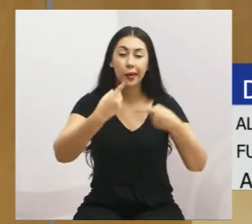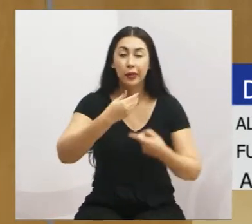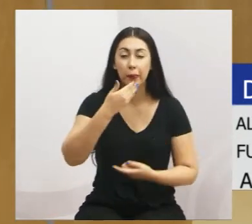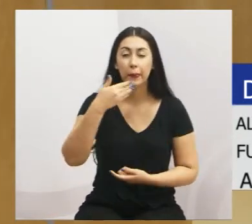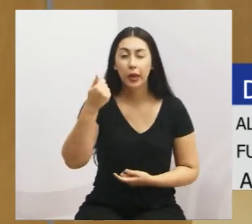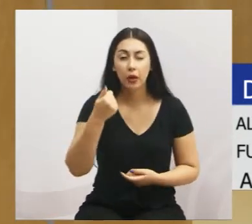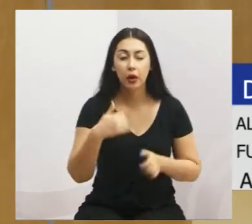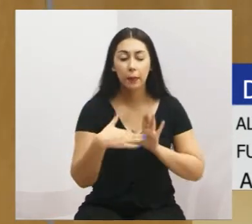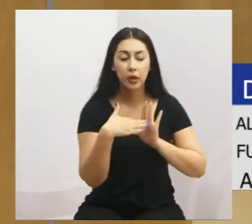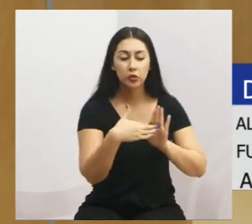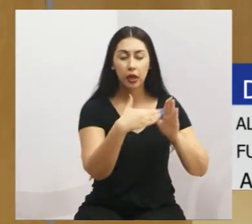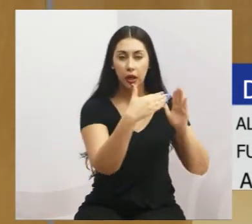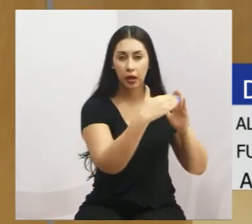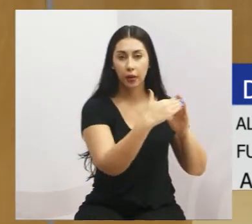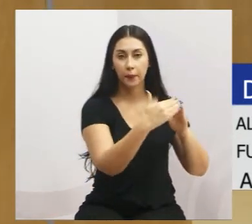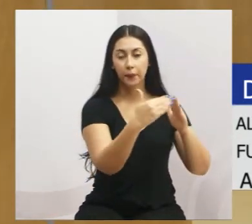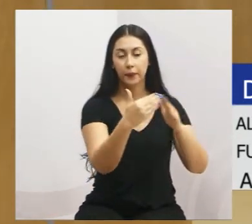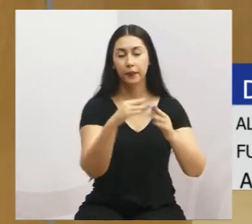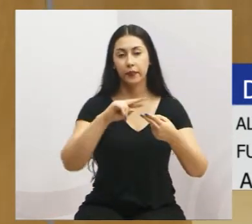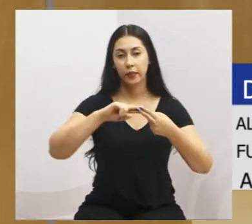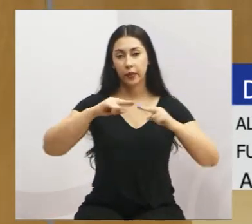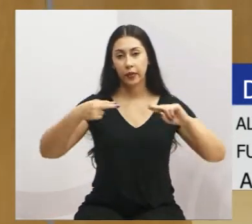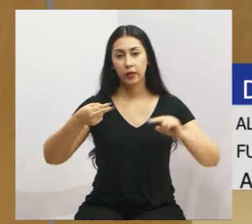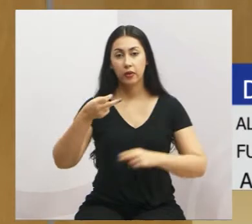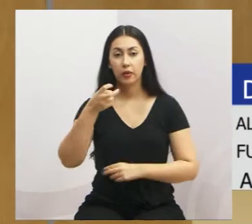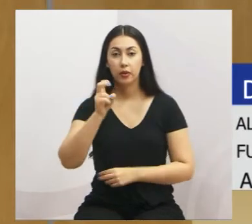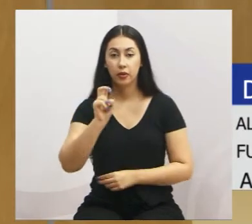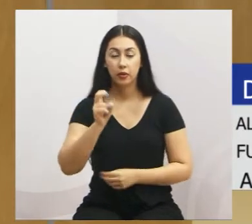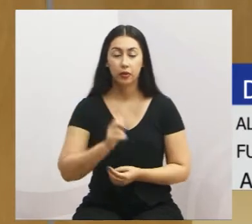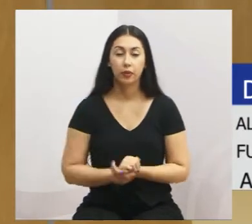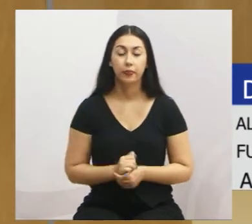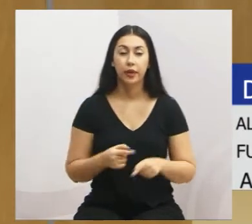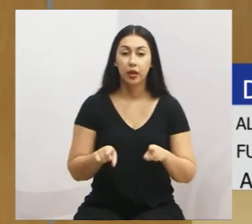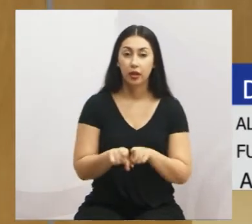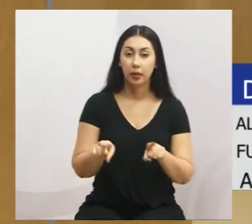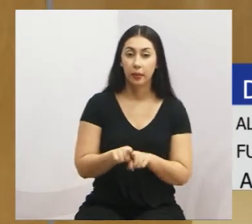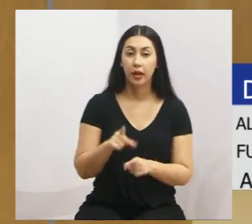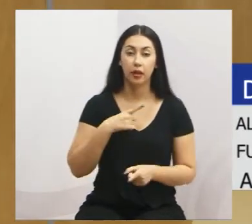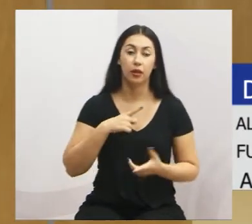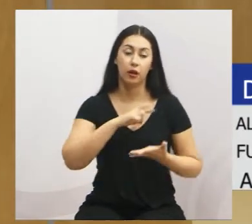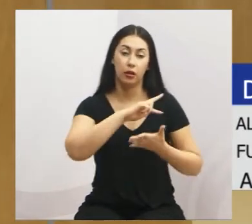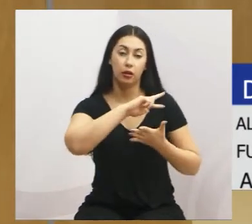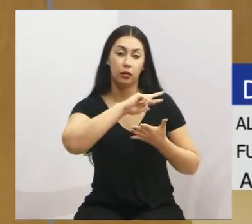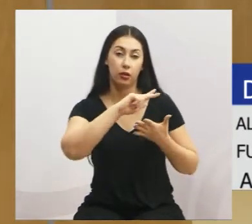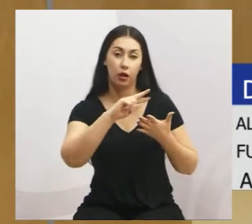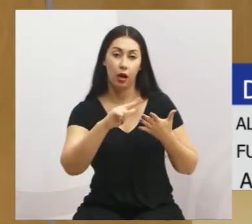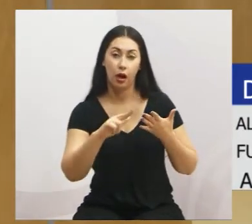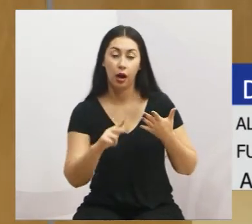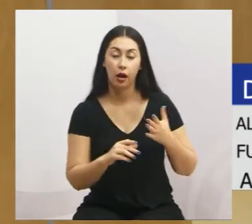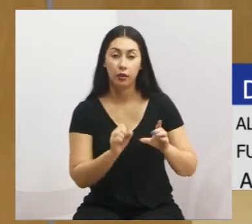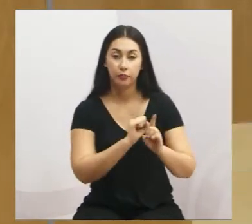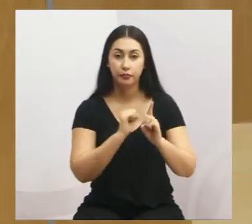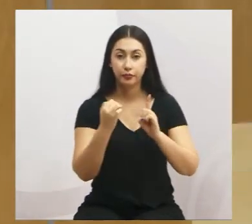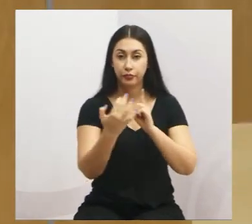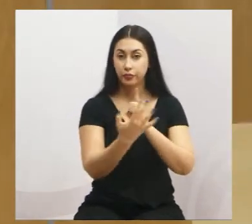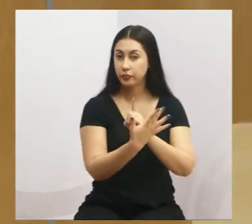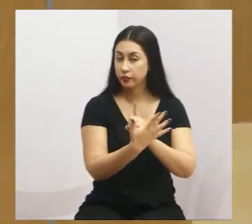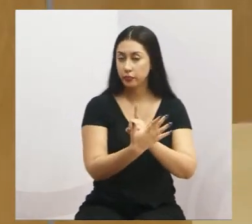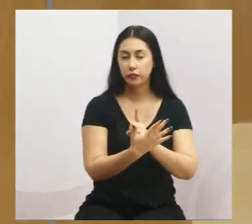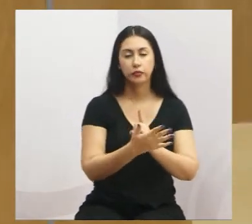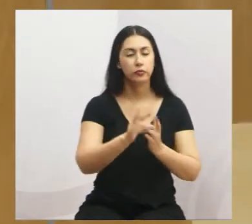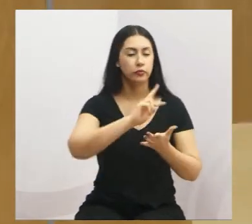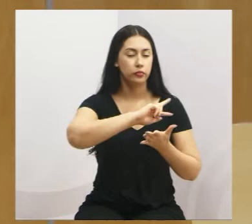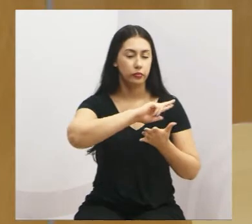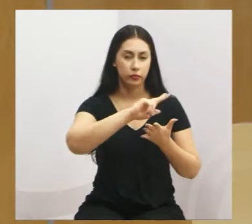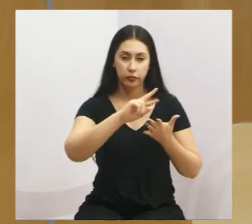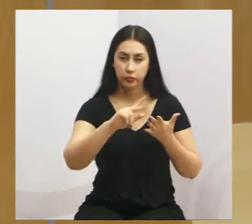Habitação. Inciso 5º. Articular-se com diferentes segmentos da sociedade civil, entes federativos,